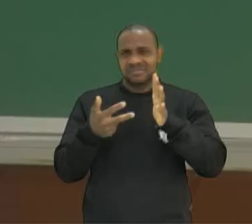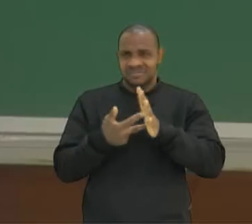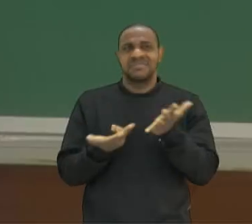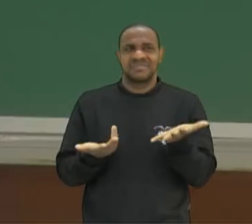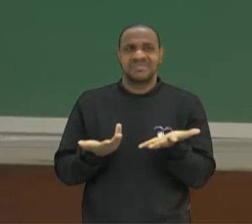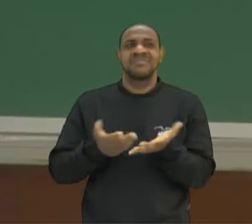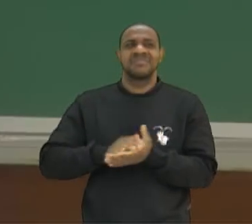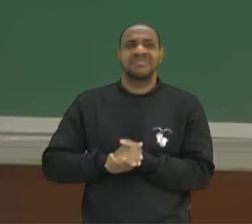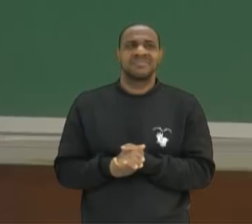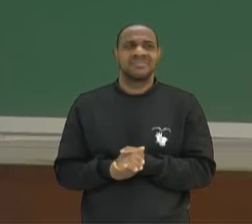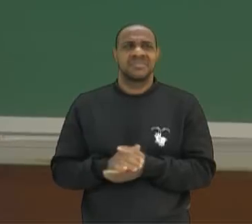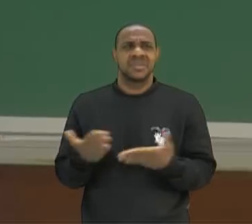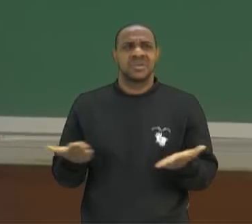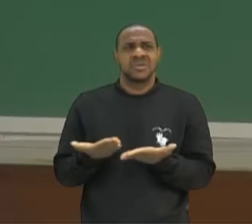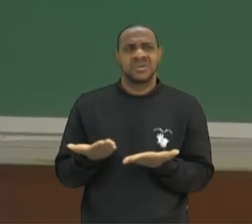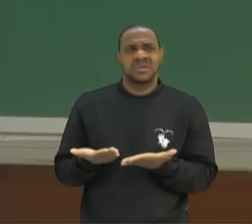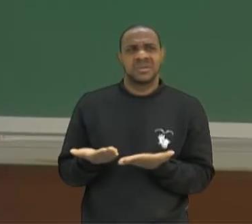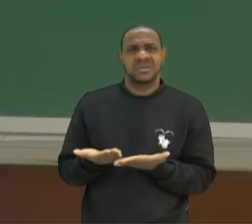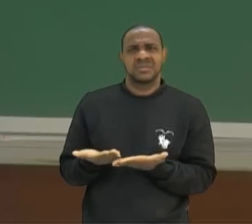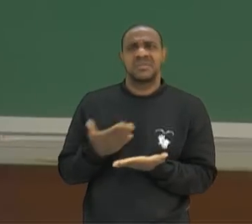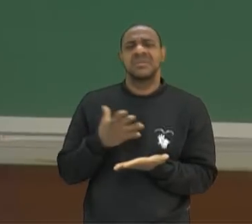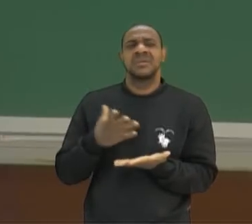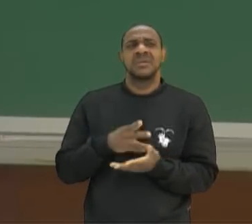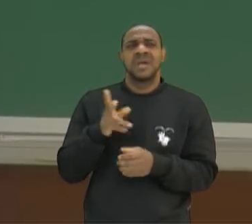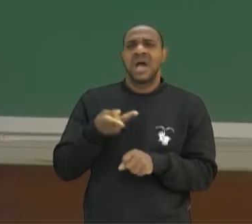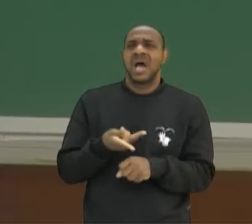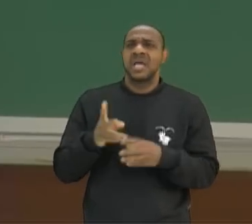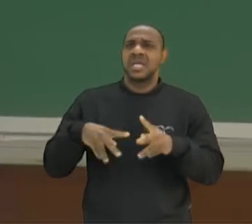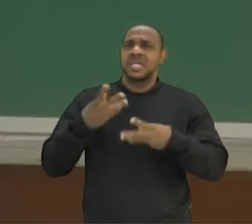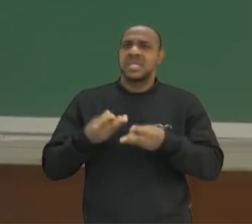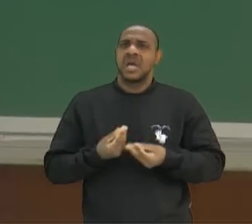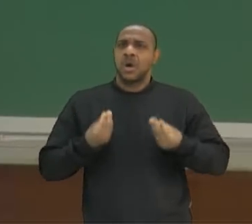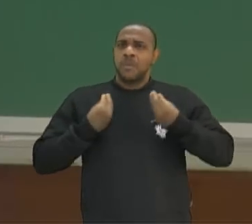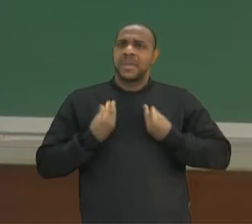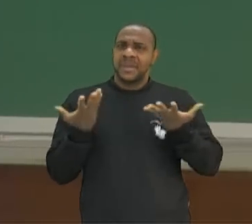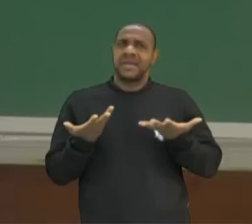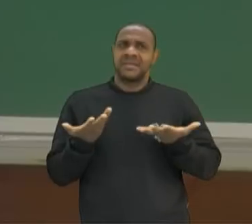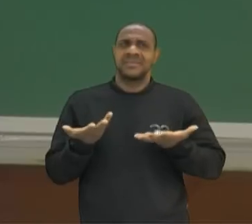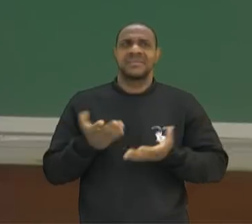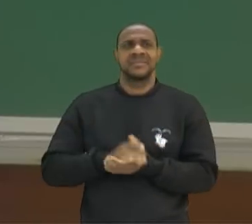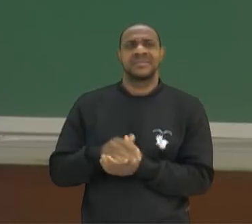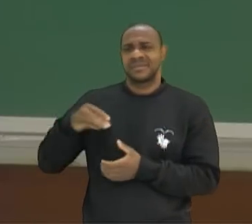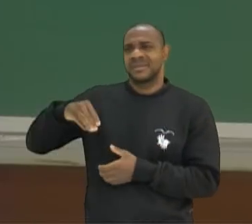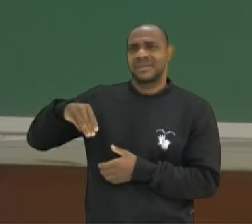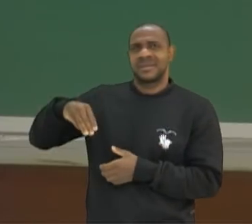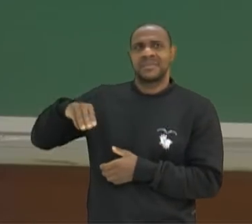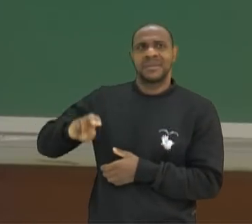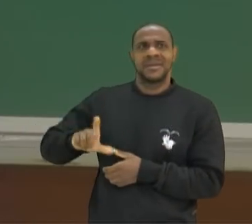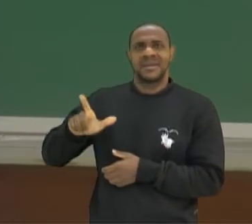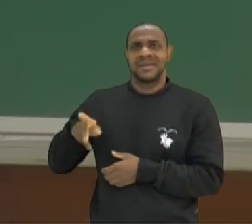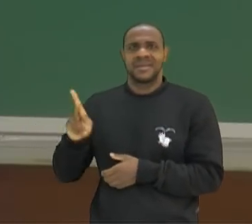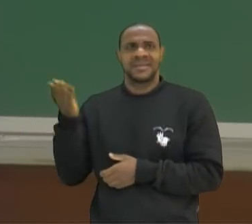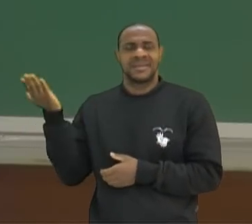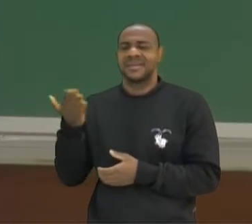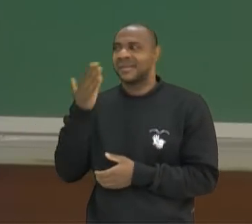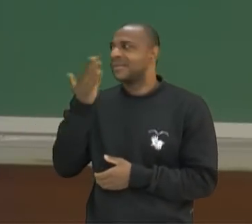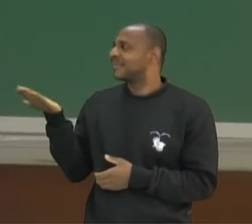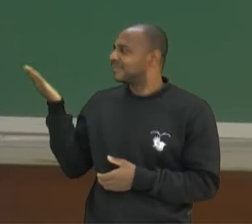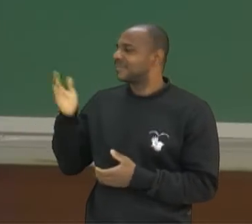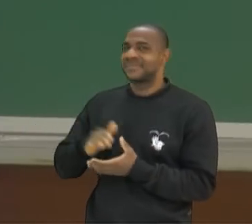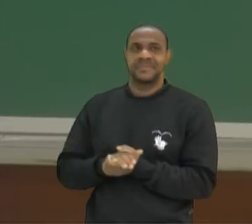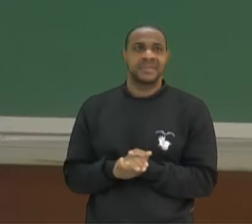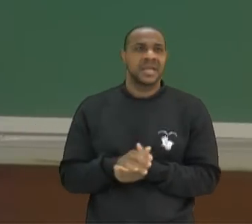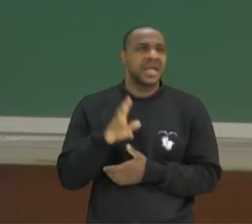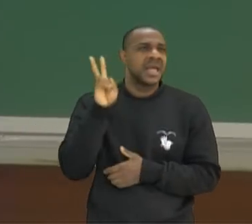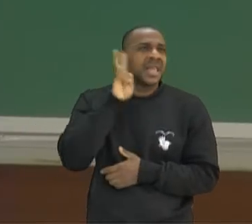canção, vamos dizer assim, em homenagem ao Martin Luther King Jr. Ok? So,